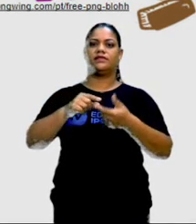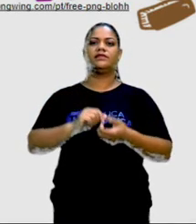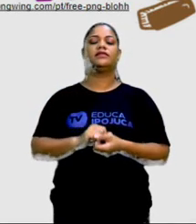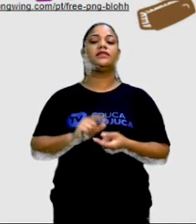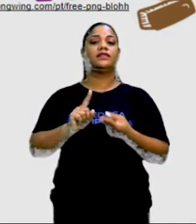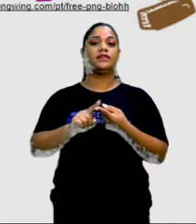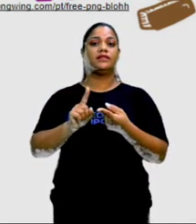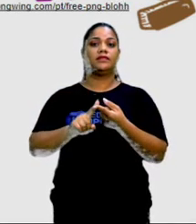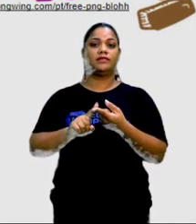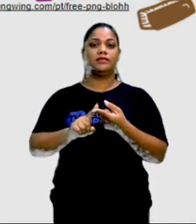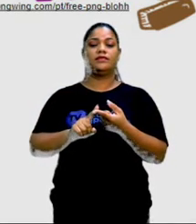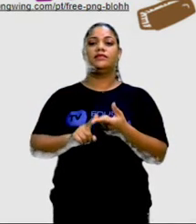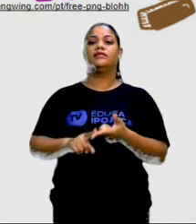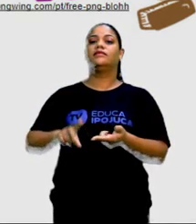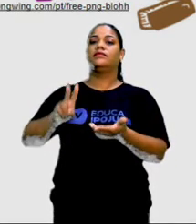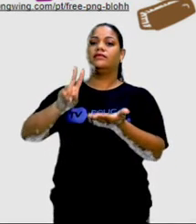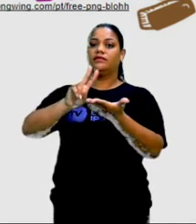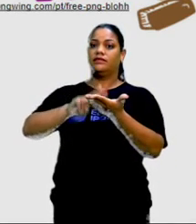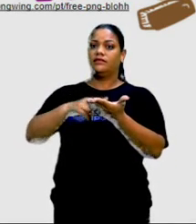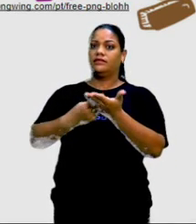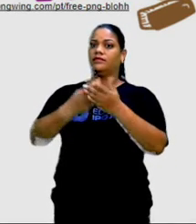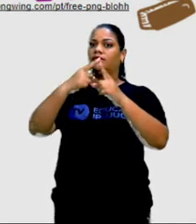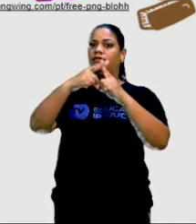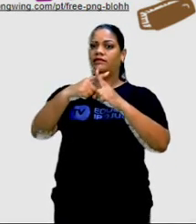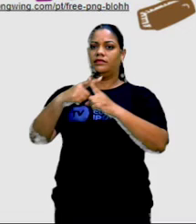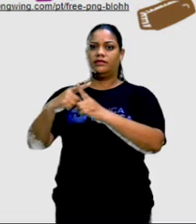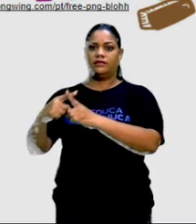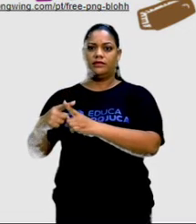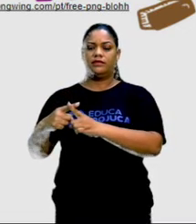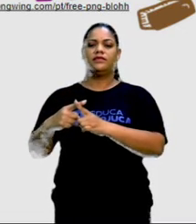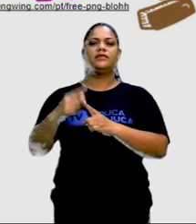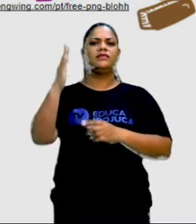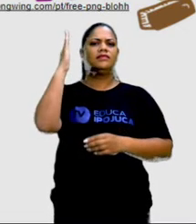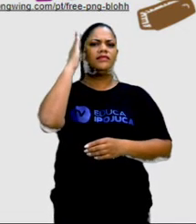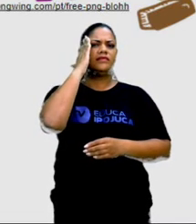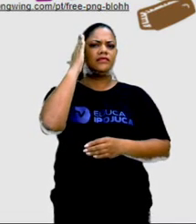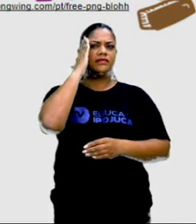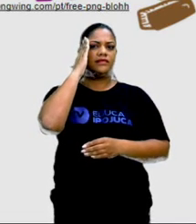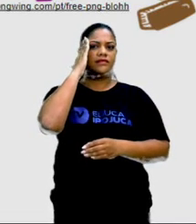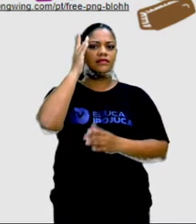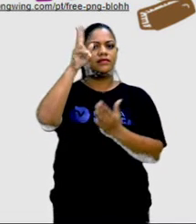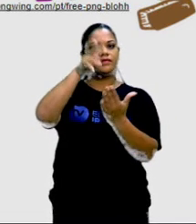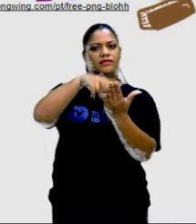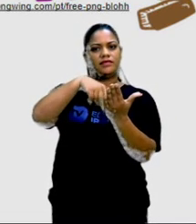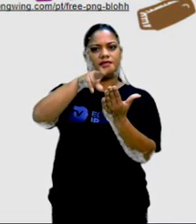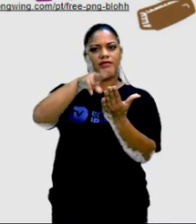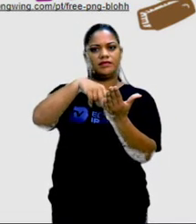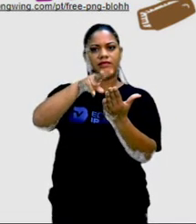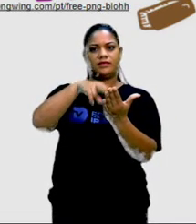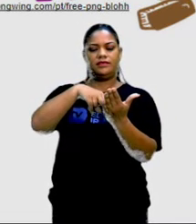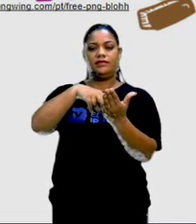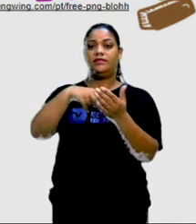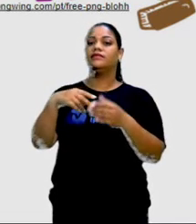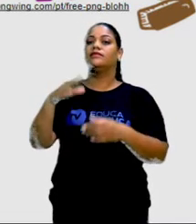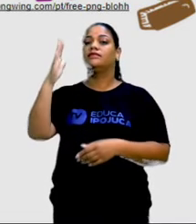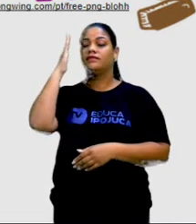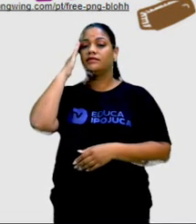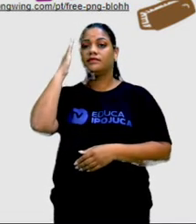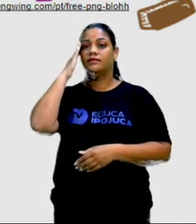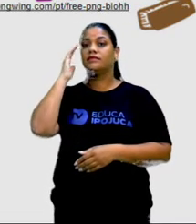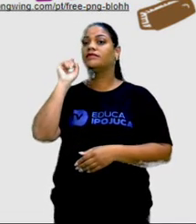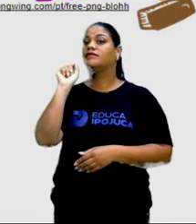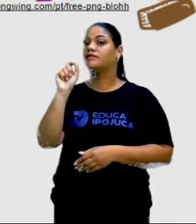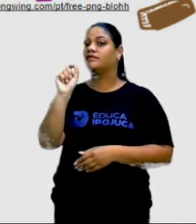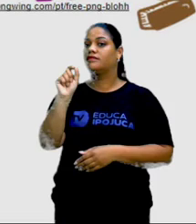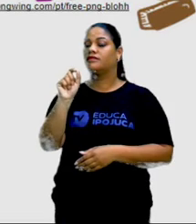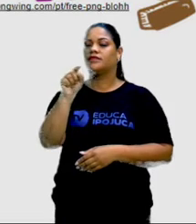vai multiplicando, você vai lendo e você vai entendendo. O que você tem que entender é